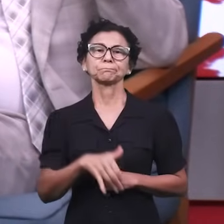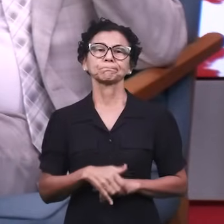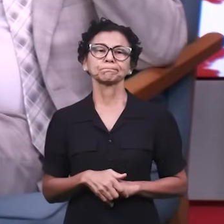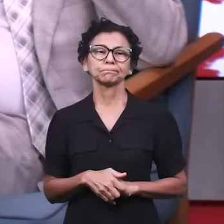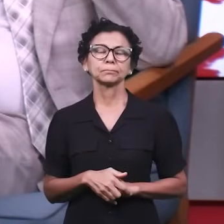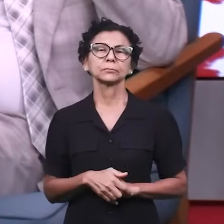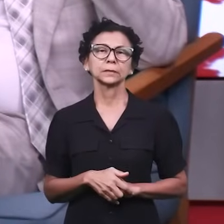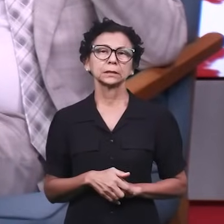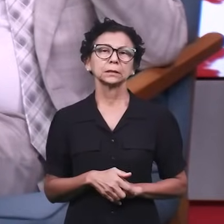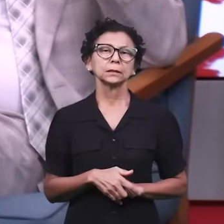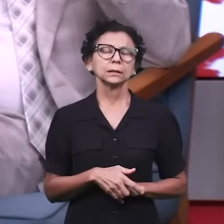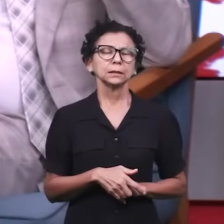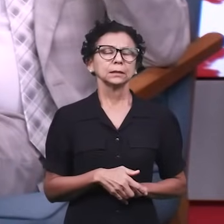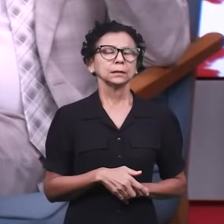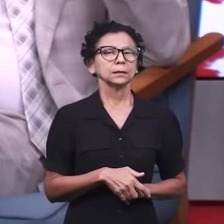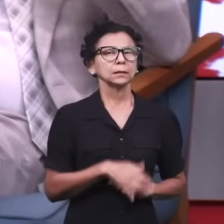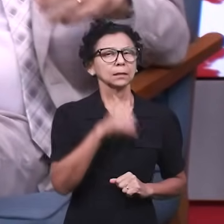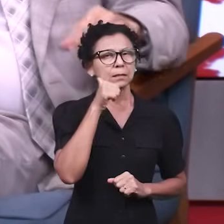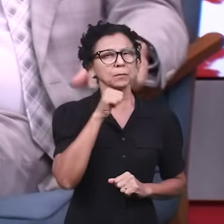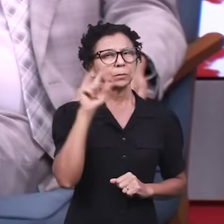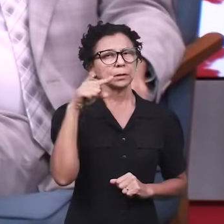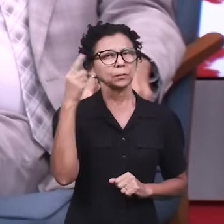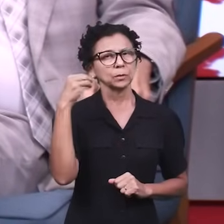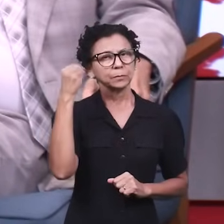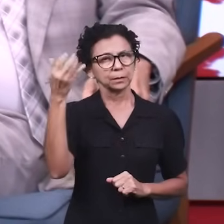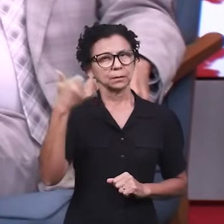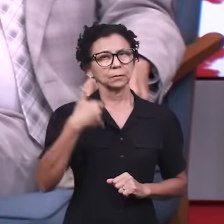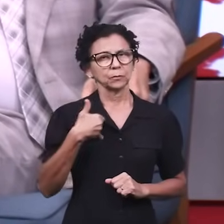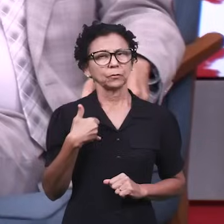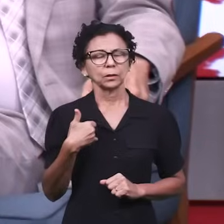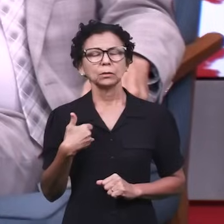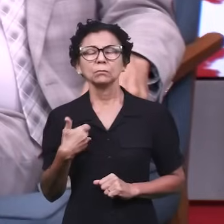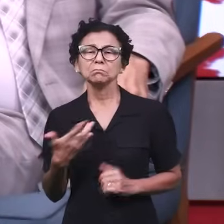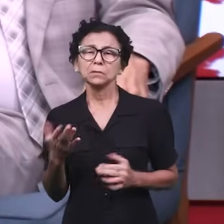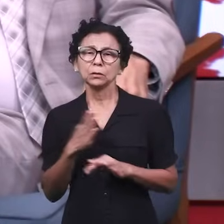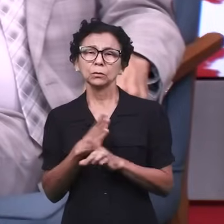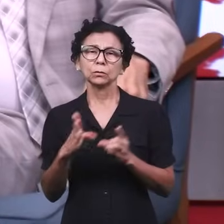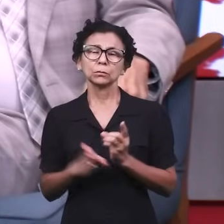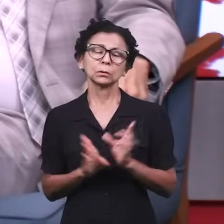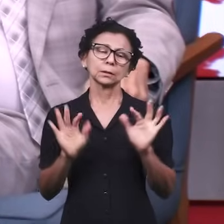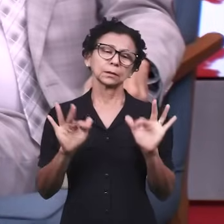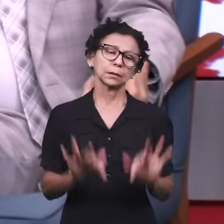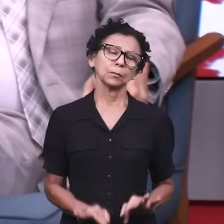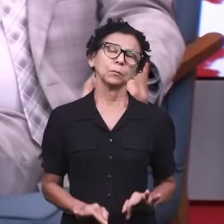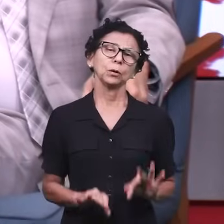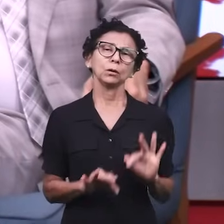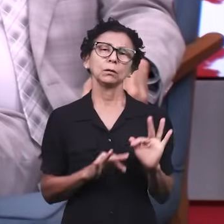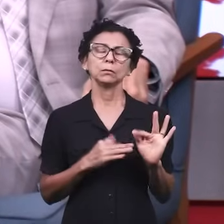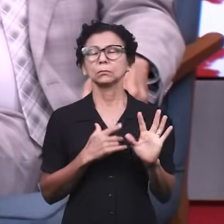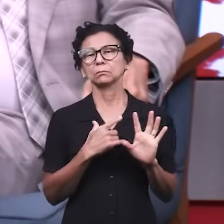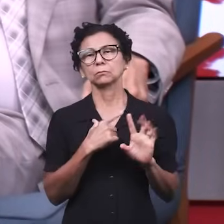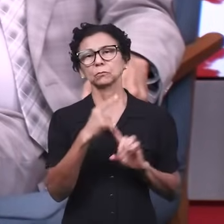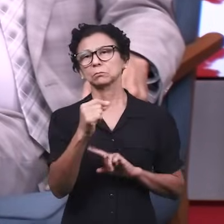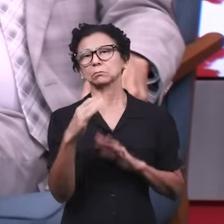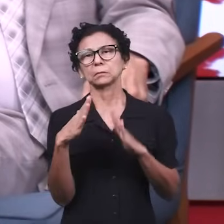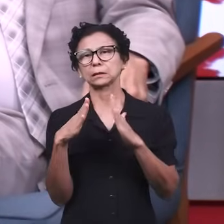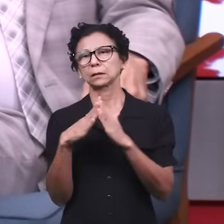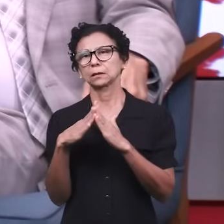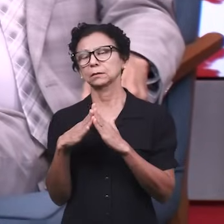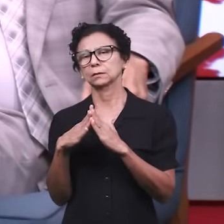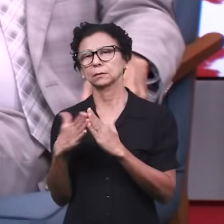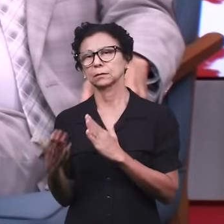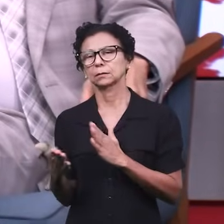mesma. Ela me contou a experiência. E ela saiu do culto, conversou ali com todo mundo, foi para